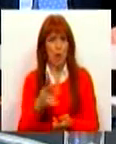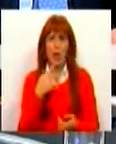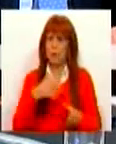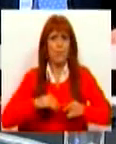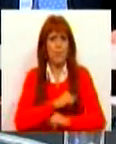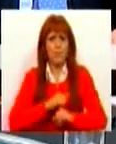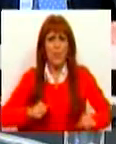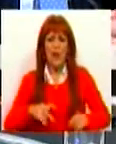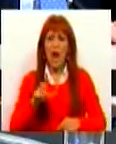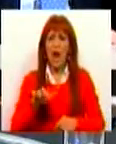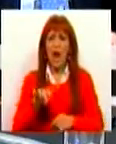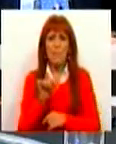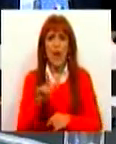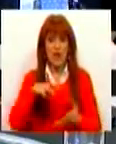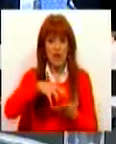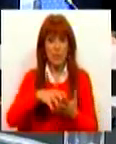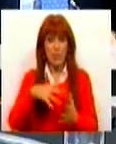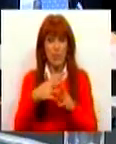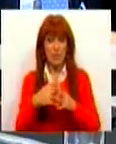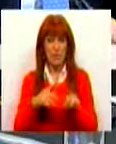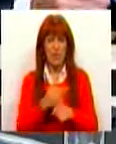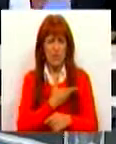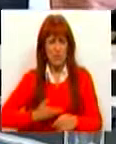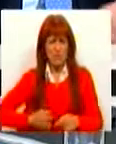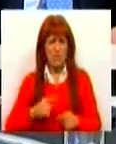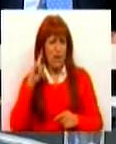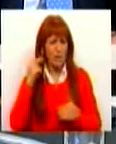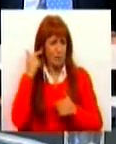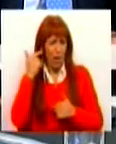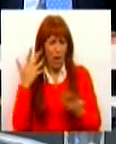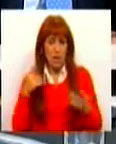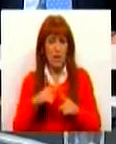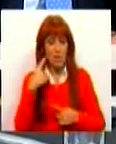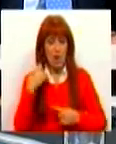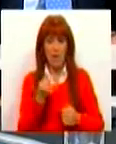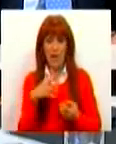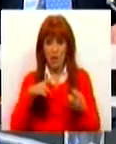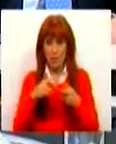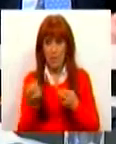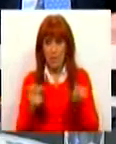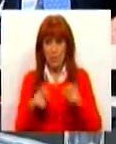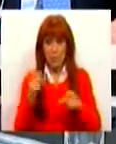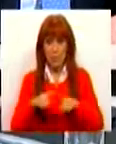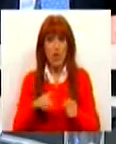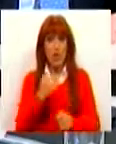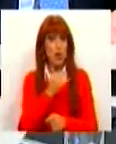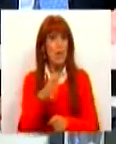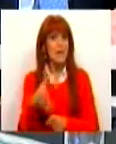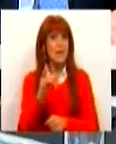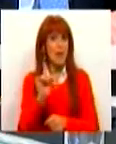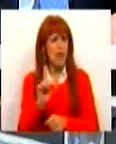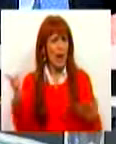intolerável. Almaraz é uma infraestrutura obsoleta, fora de prazo, como demonstra a série de incidentes que ali ocorreram em